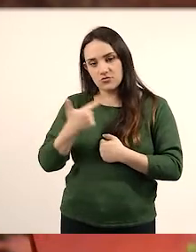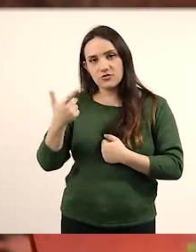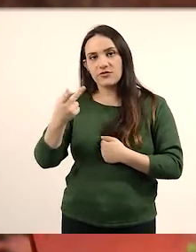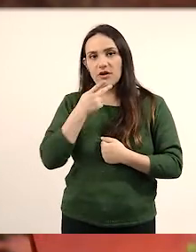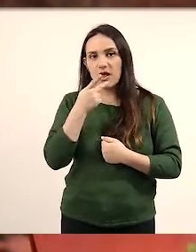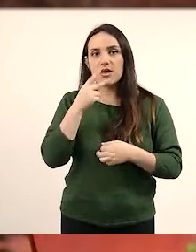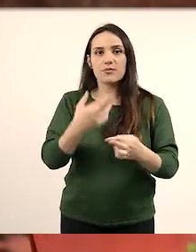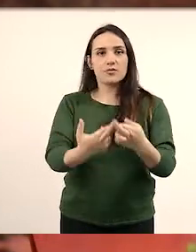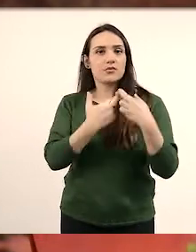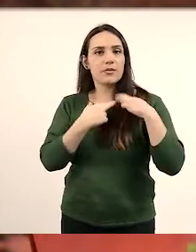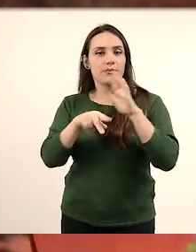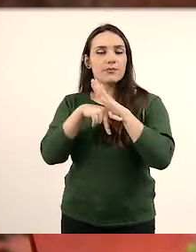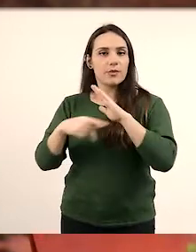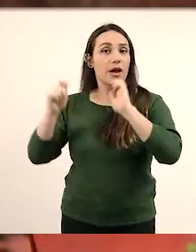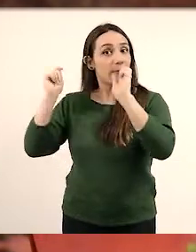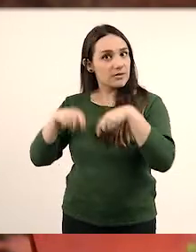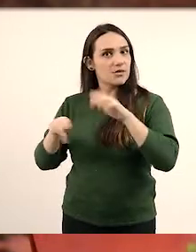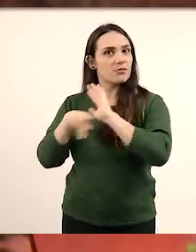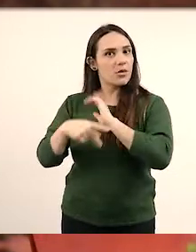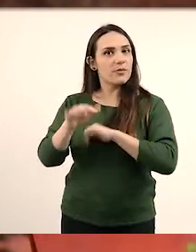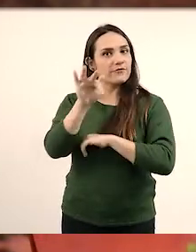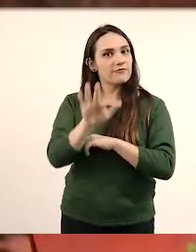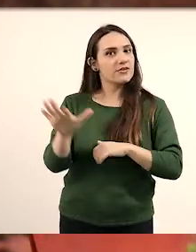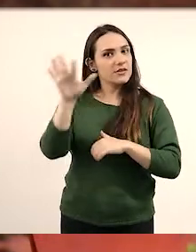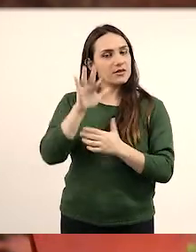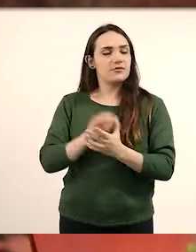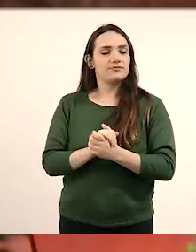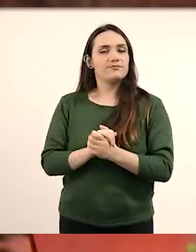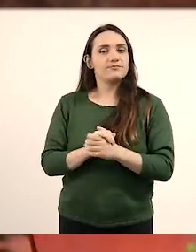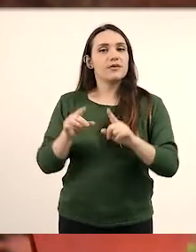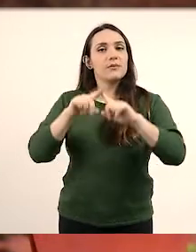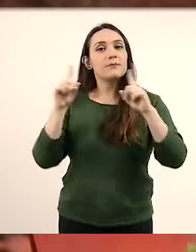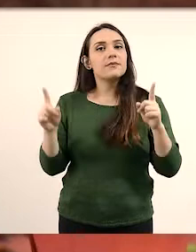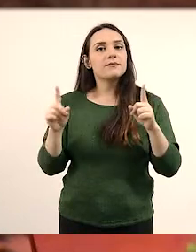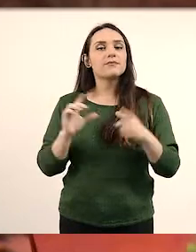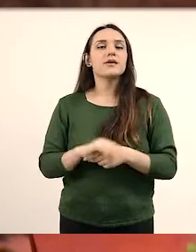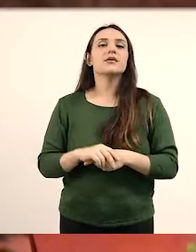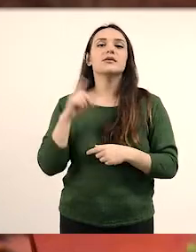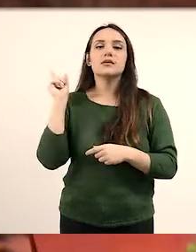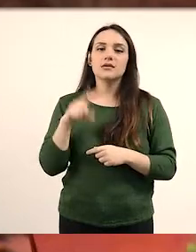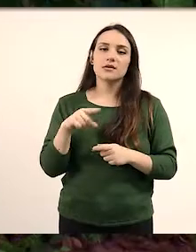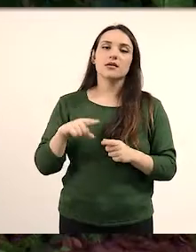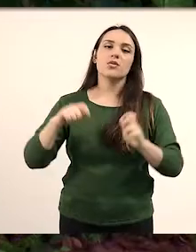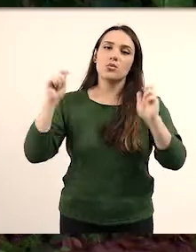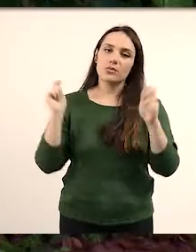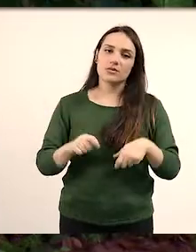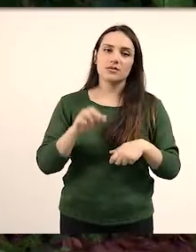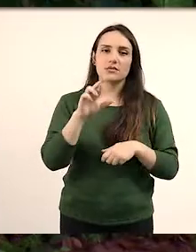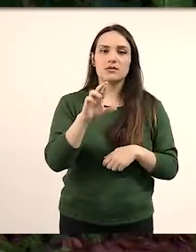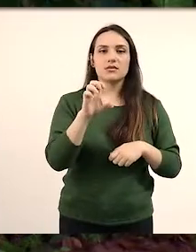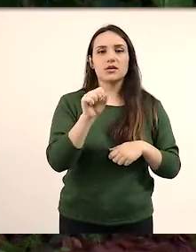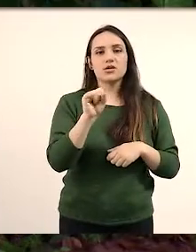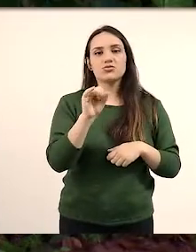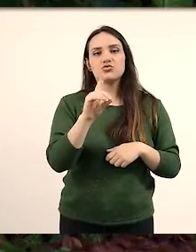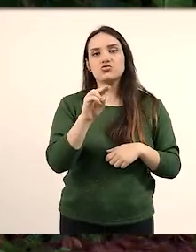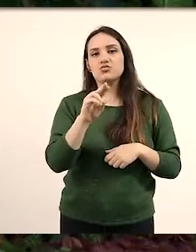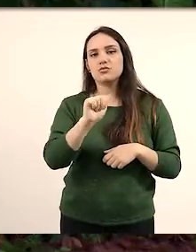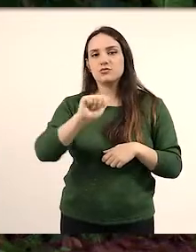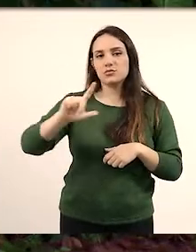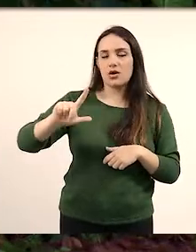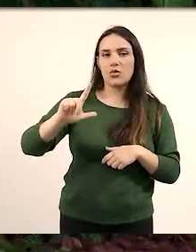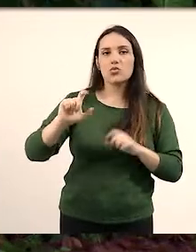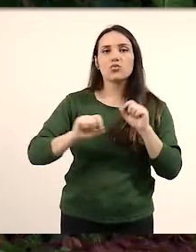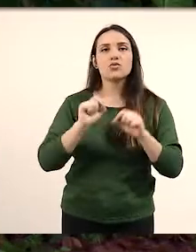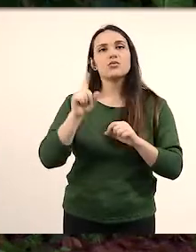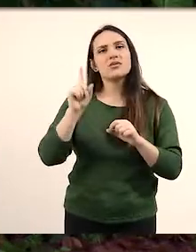das competências da União. E a competência do Estado é chamada competência residual, prevista no artigo 25 da Carta Magna. Residual,